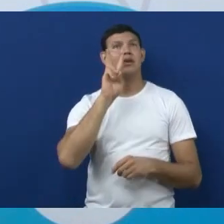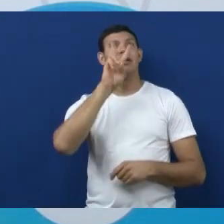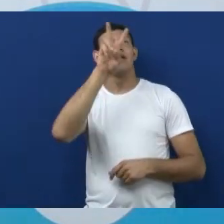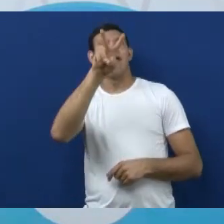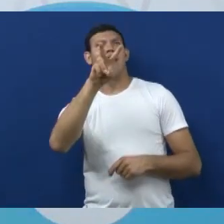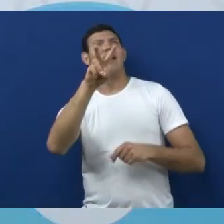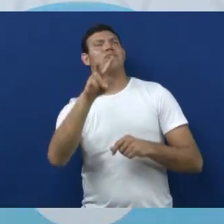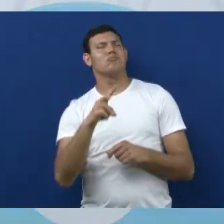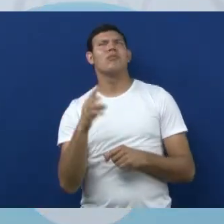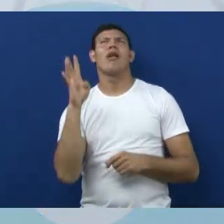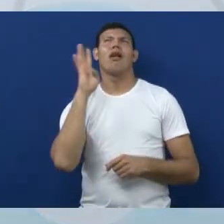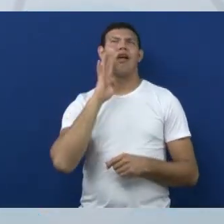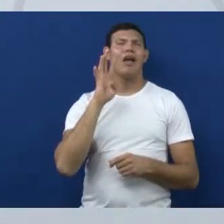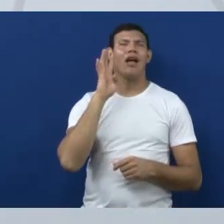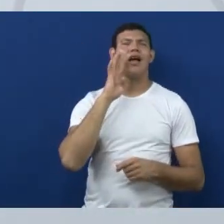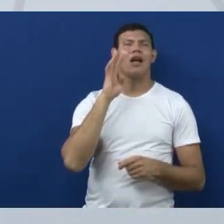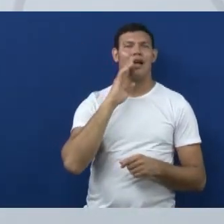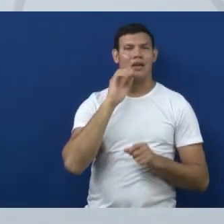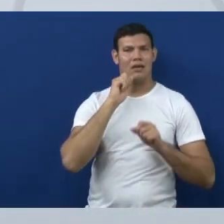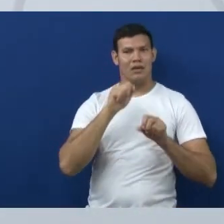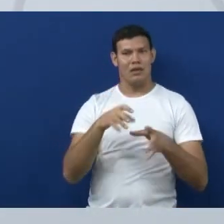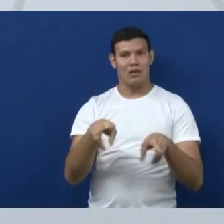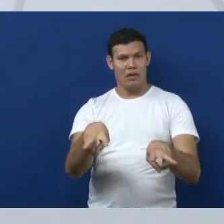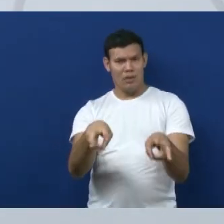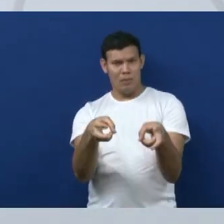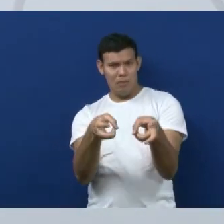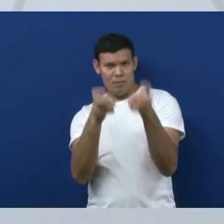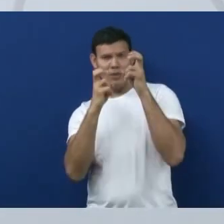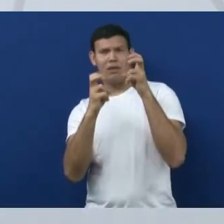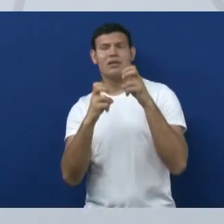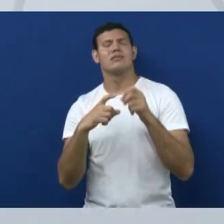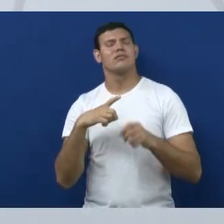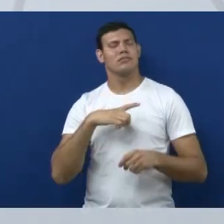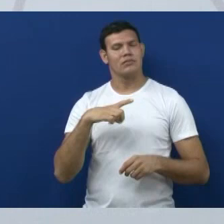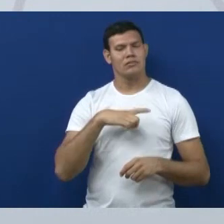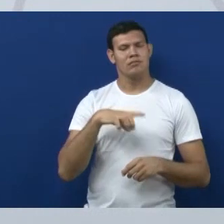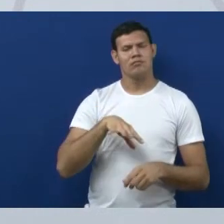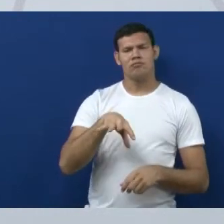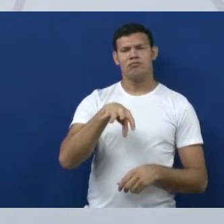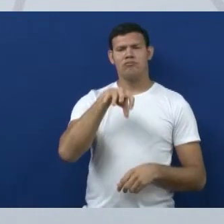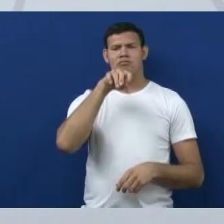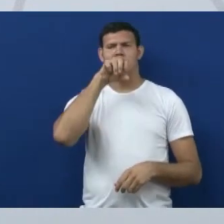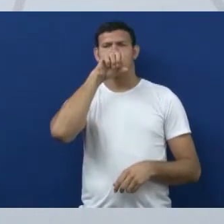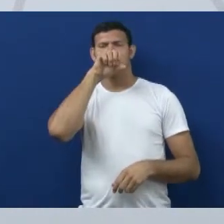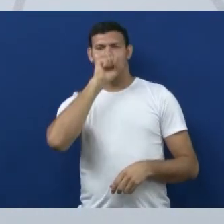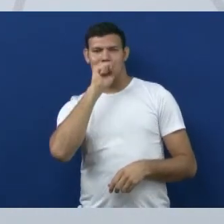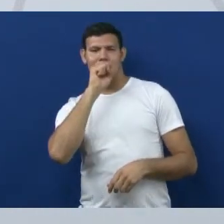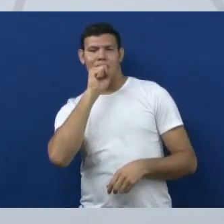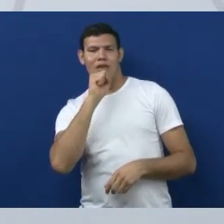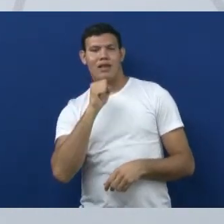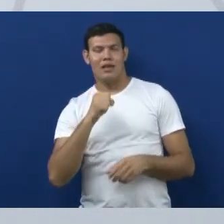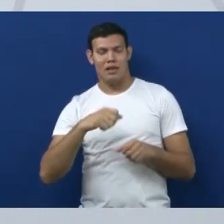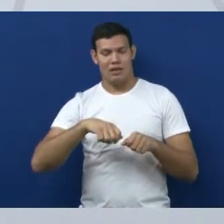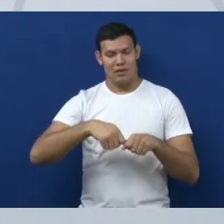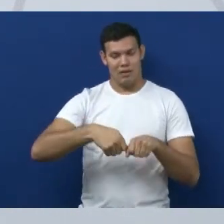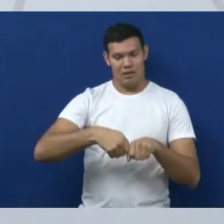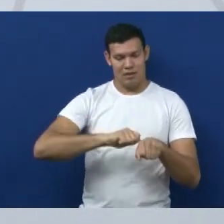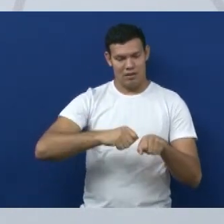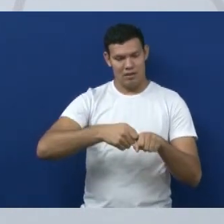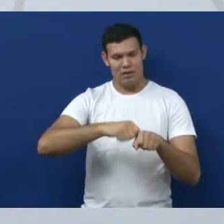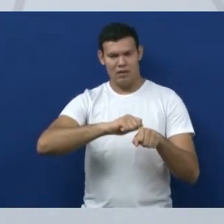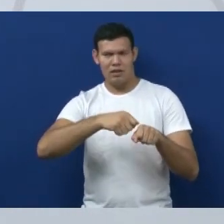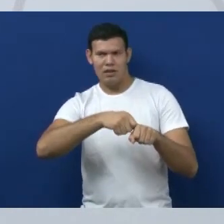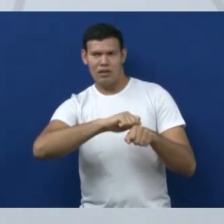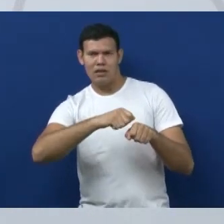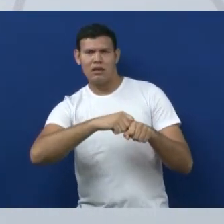olfato, né? Existem matérias que liberam aromas, uma mexerica, dá até para imaginar o cheiro. Então, ela vai despertar